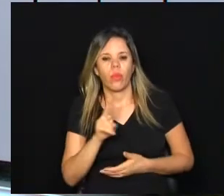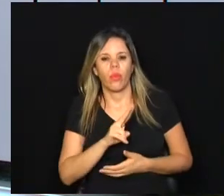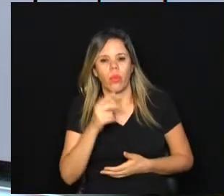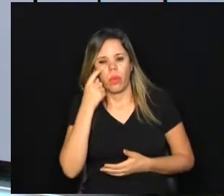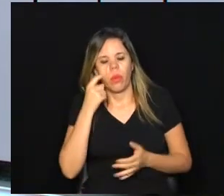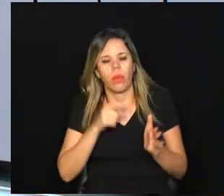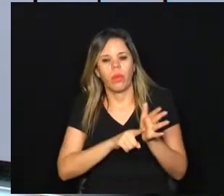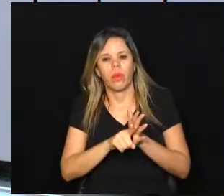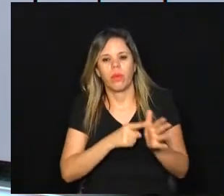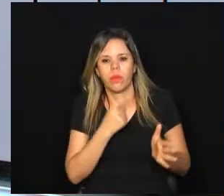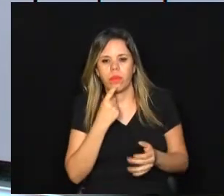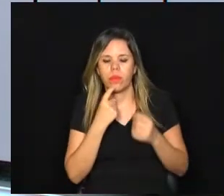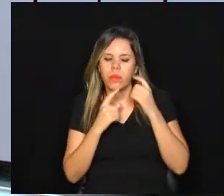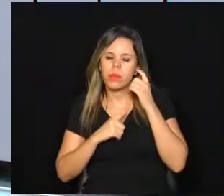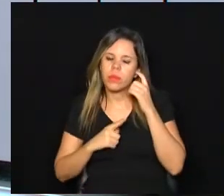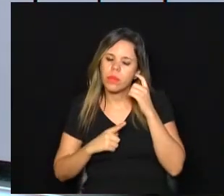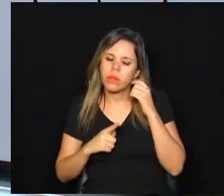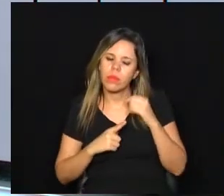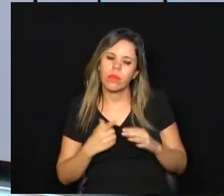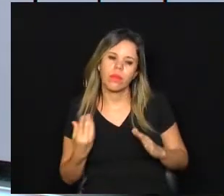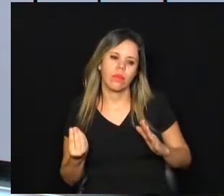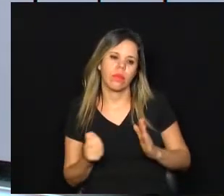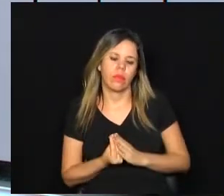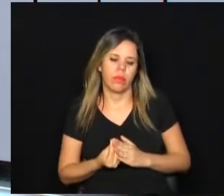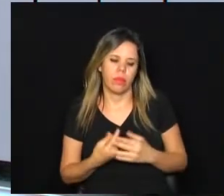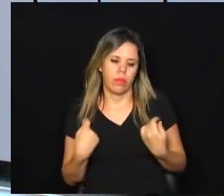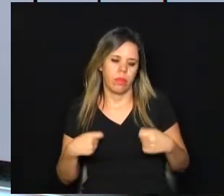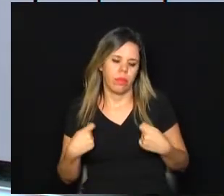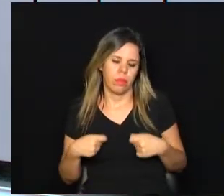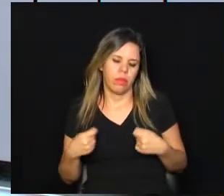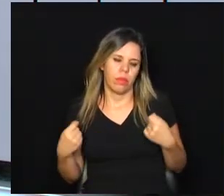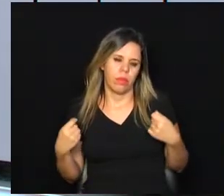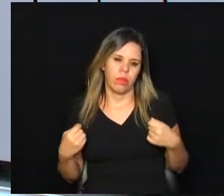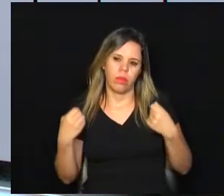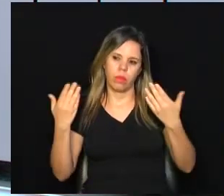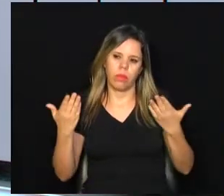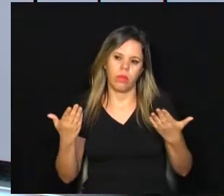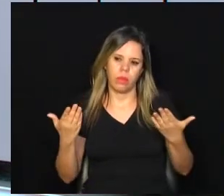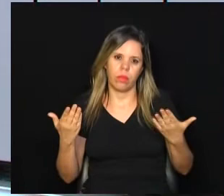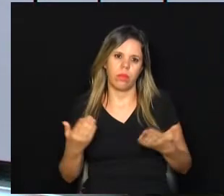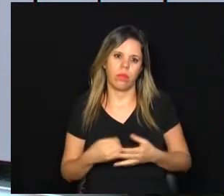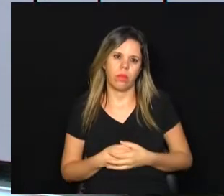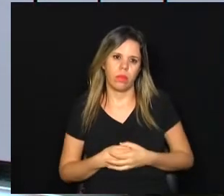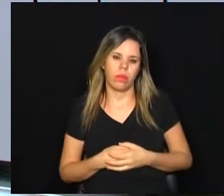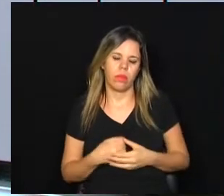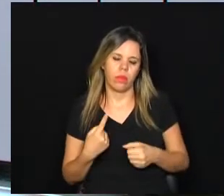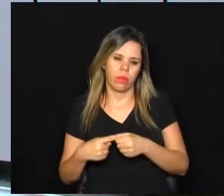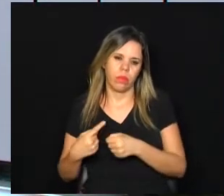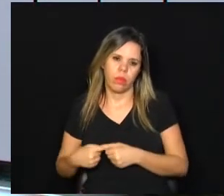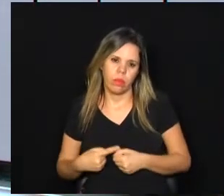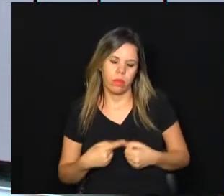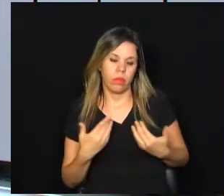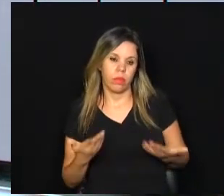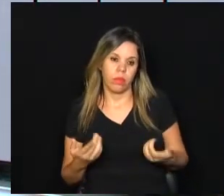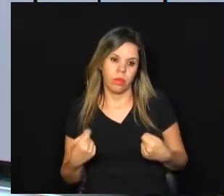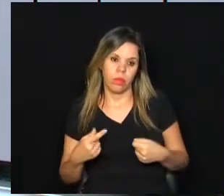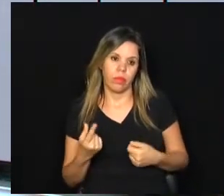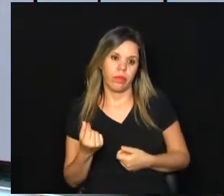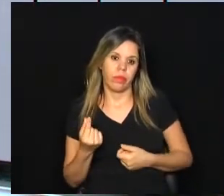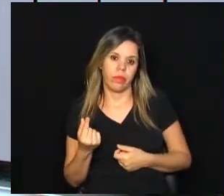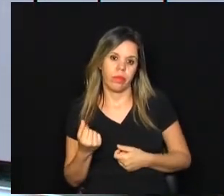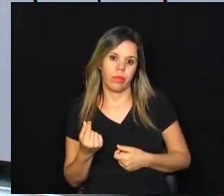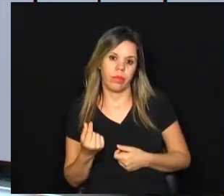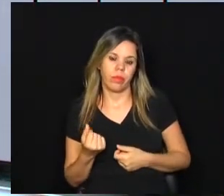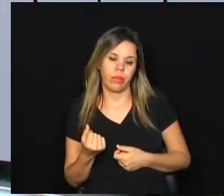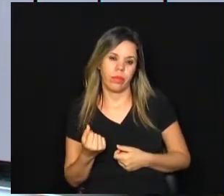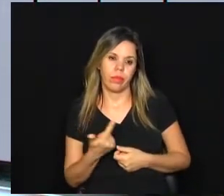indicadores que Campinas tem através da Sanasa precisam ser levados para outros municípios, né? E aí precisa de recurso,